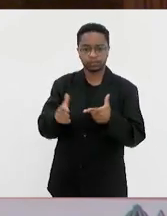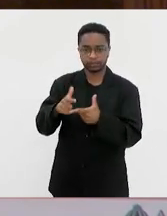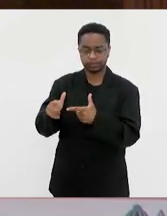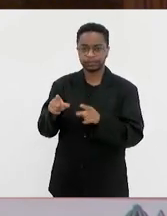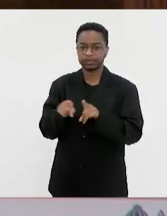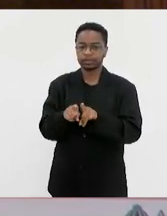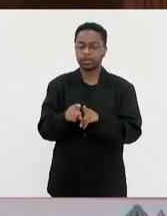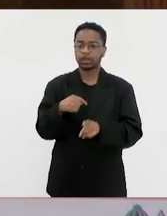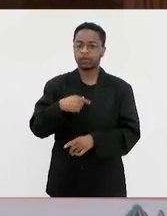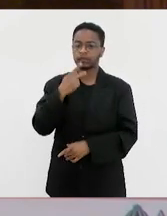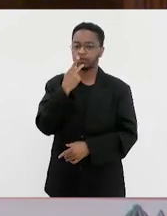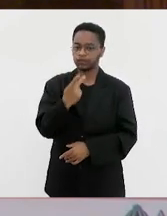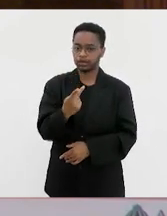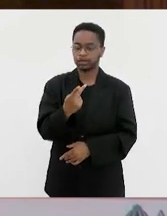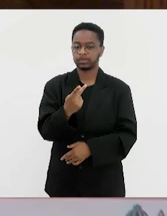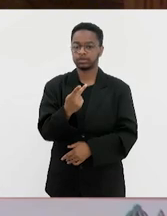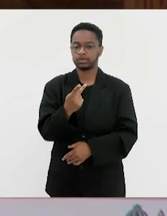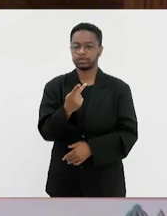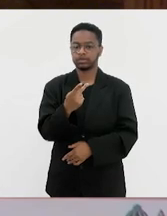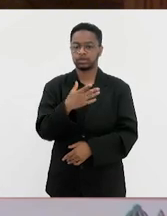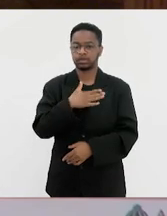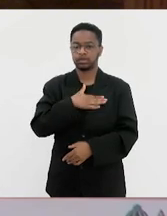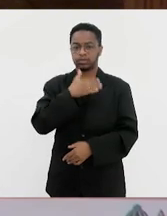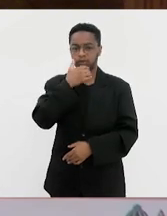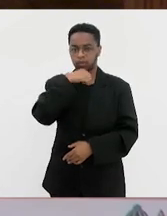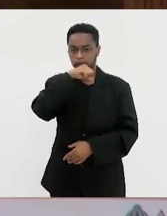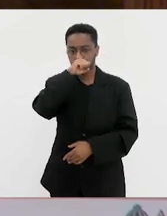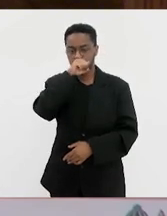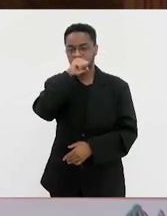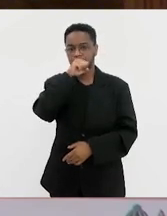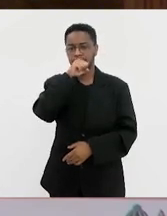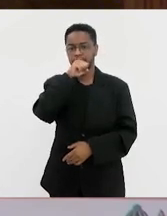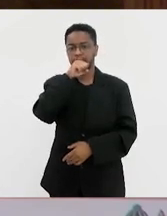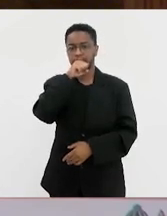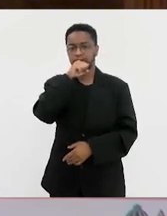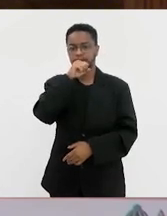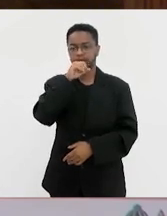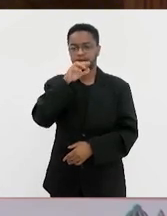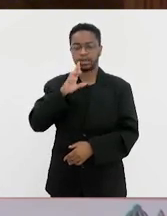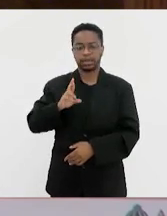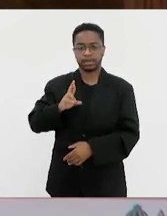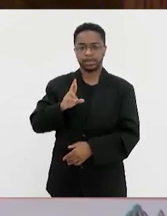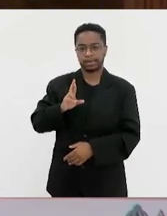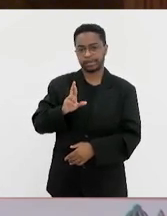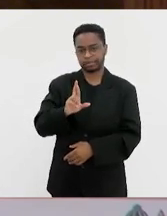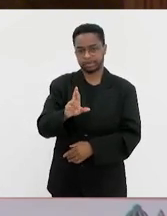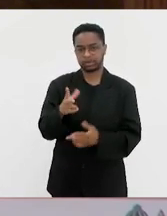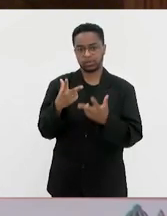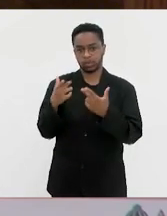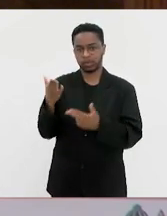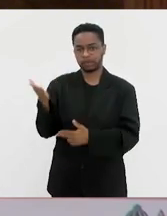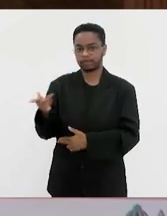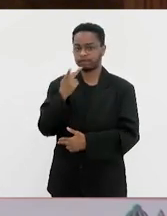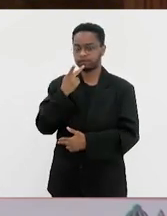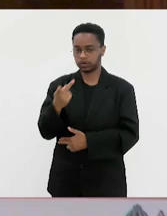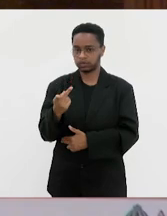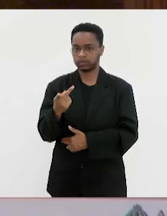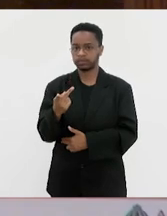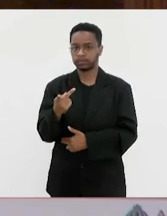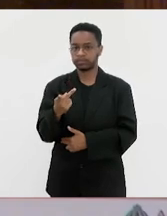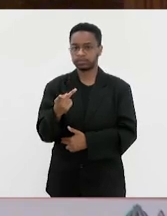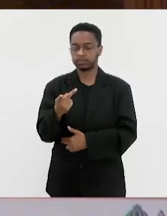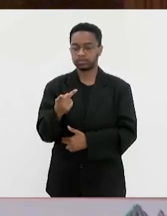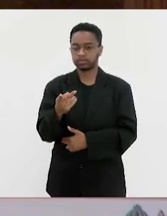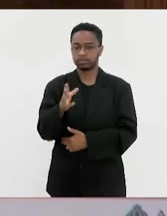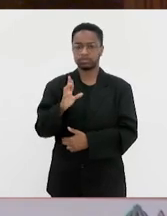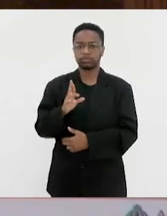que meu pai representa, como o Valtinho falou, que hoje está sendo homenageado aqui,